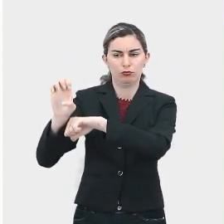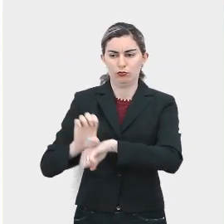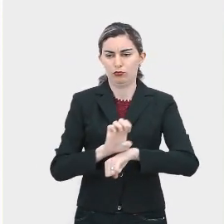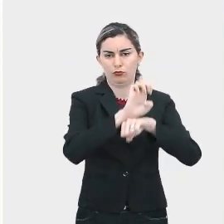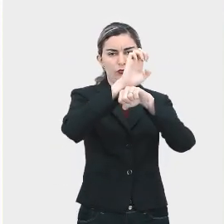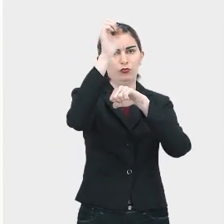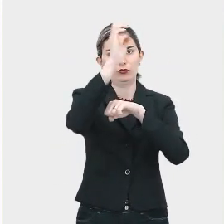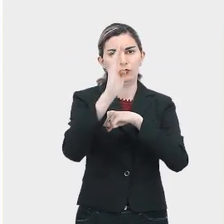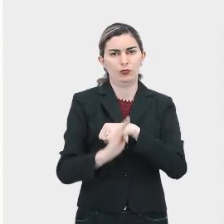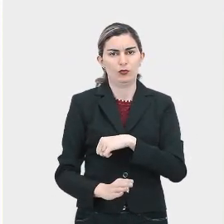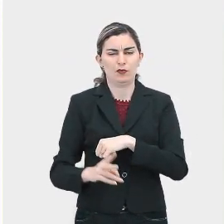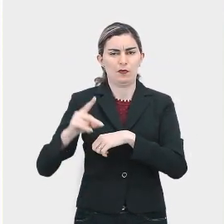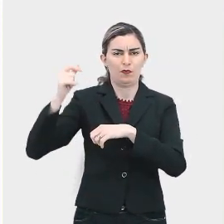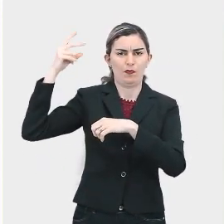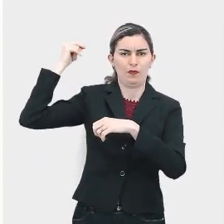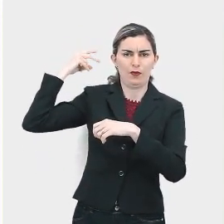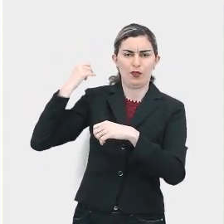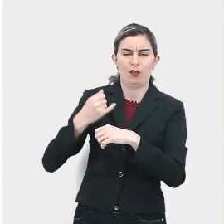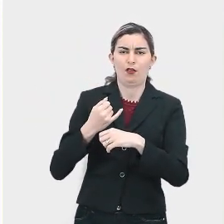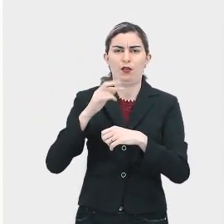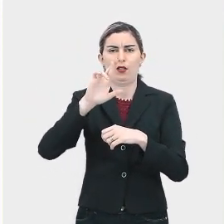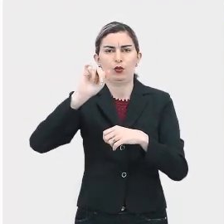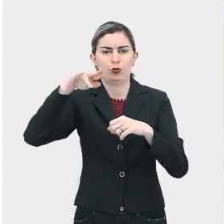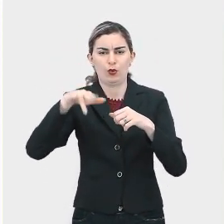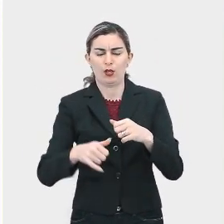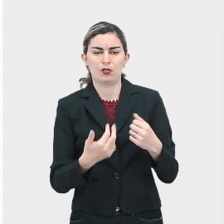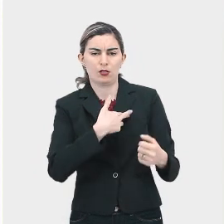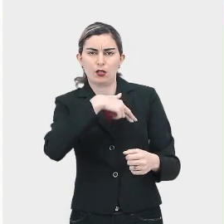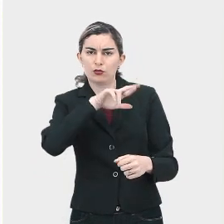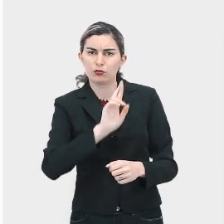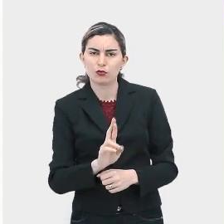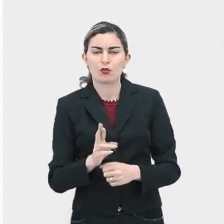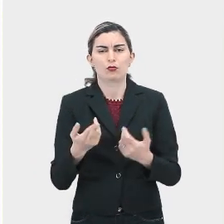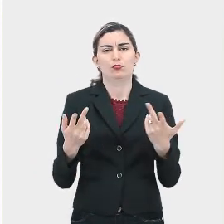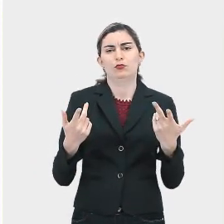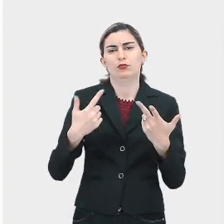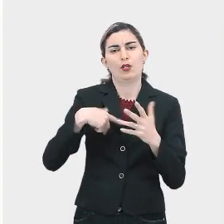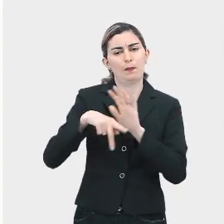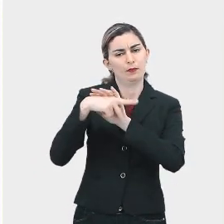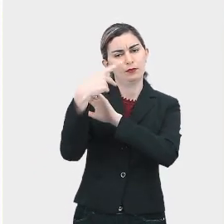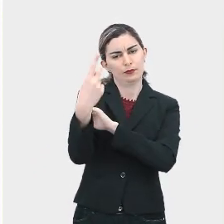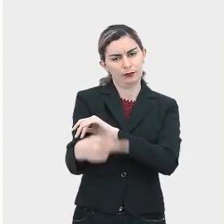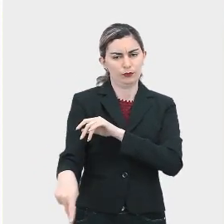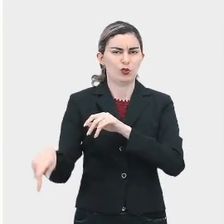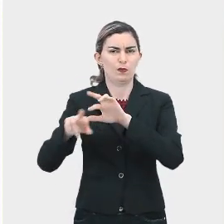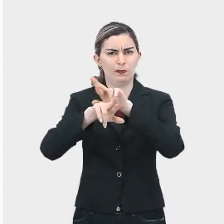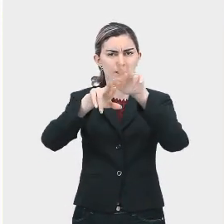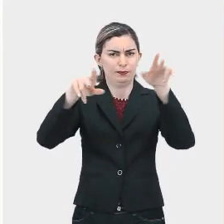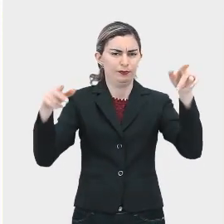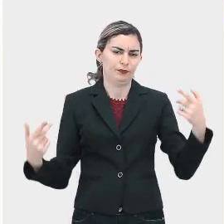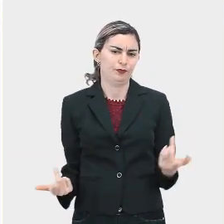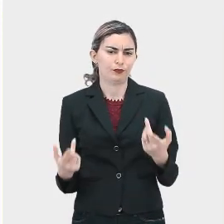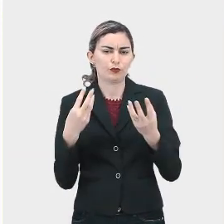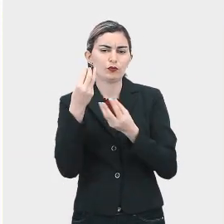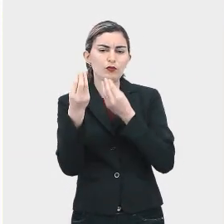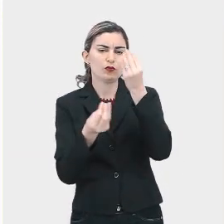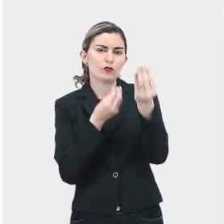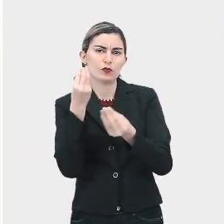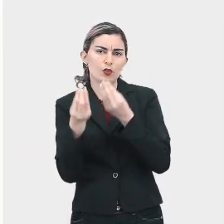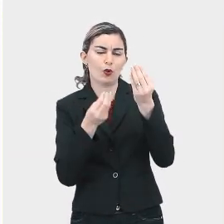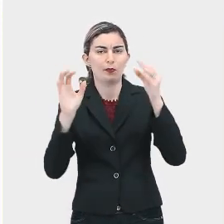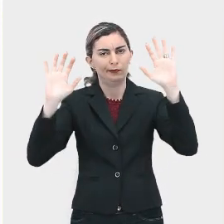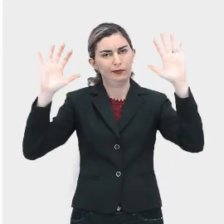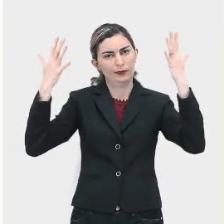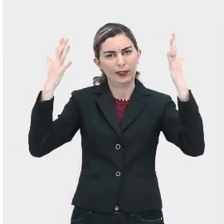brasileiro, oriundas de antigos rituais mágicos e religiosos. Elas possuem diversas funções, como